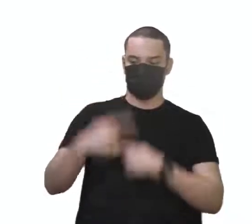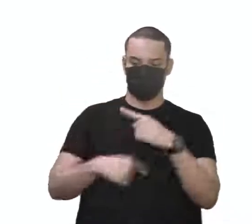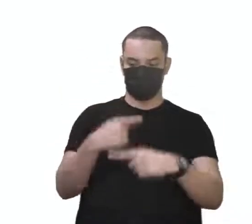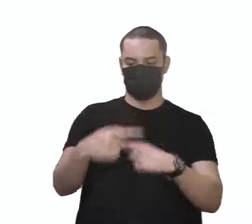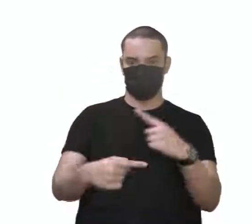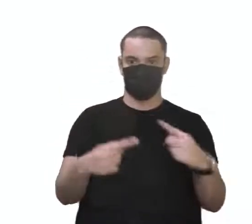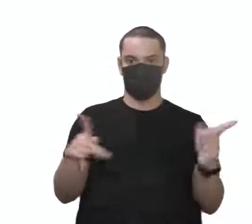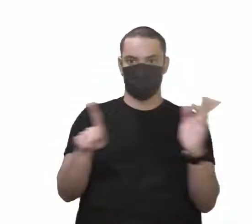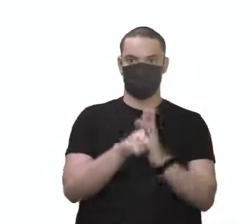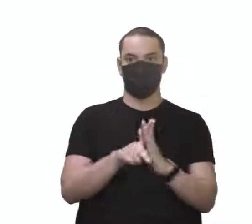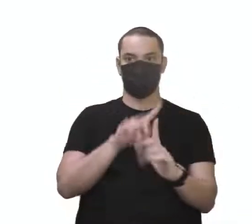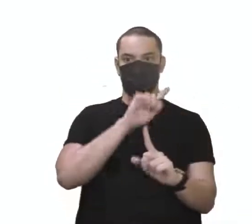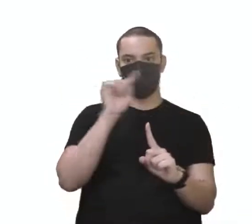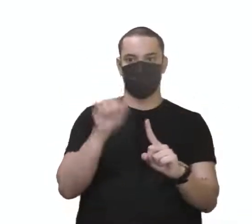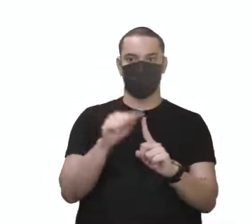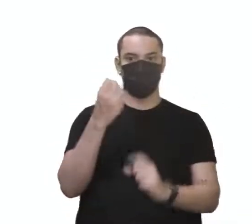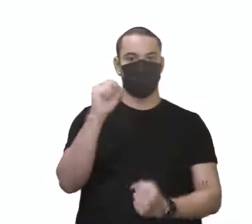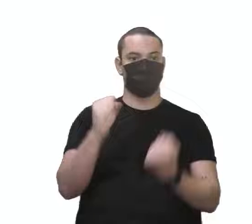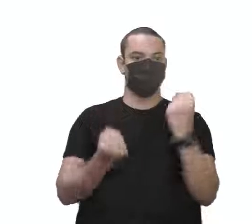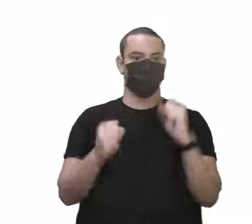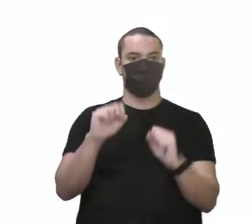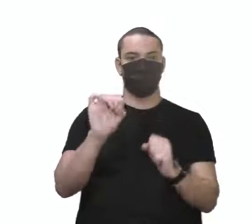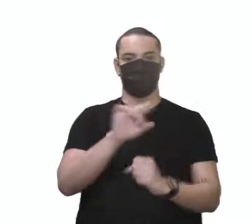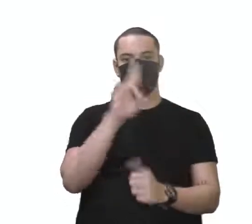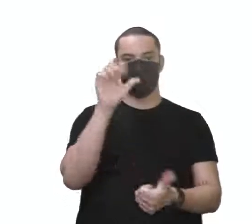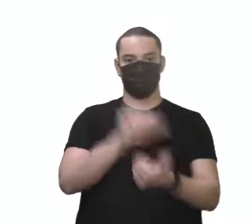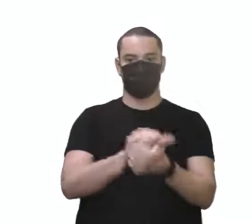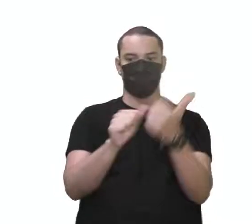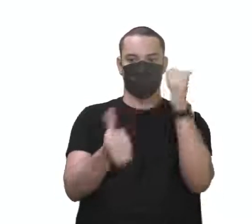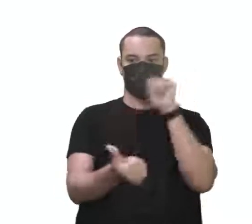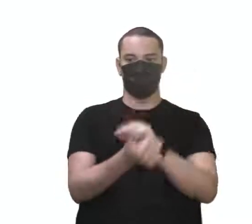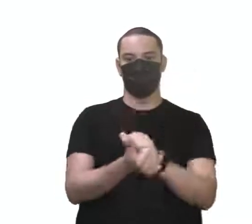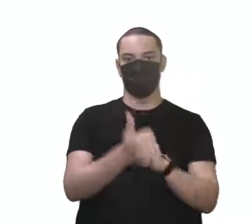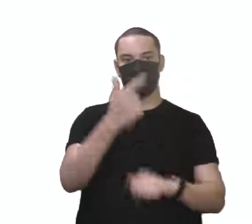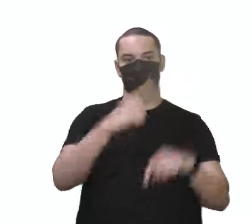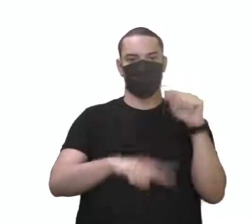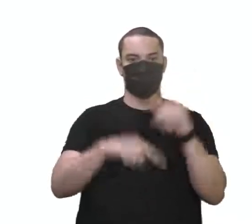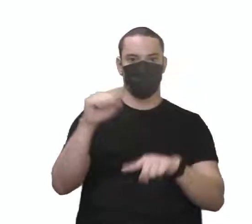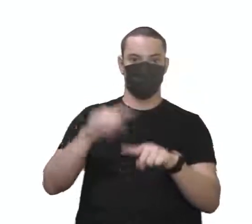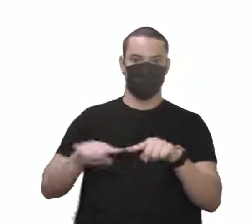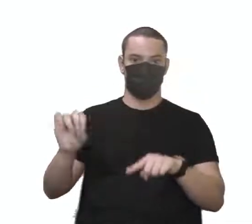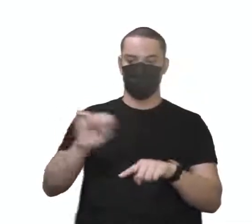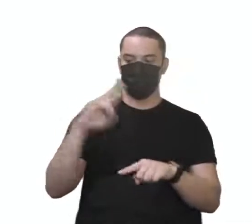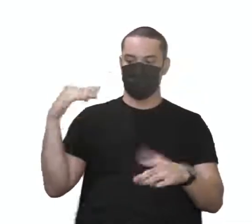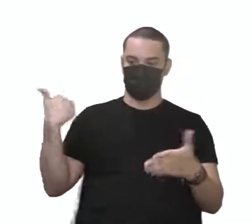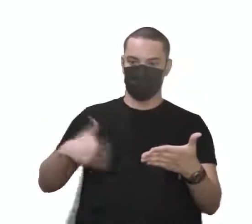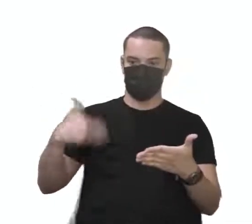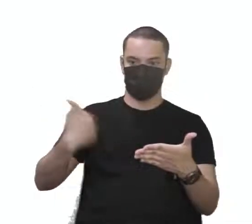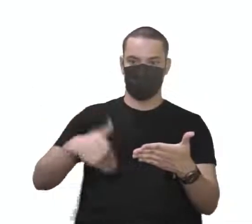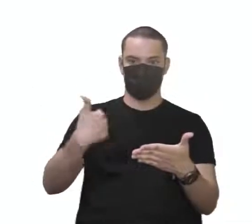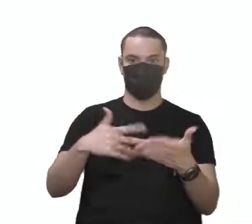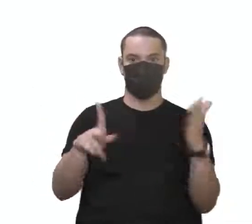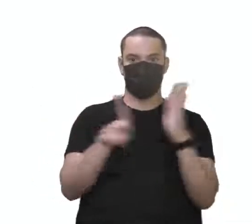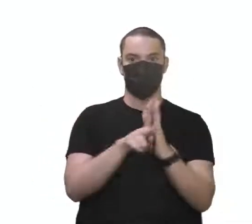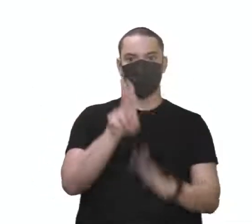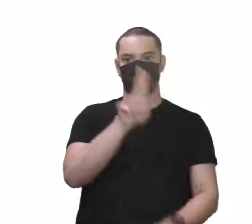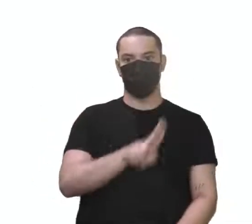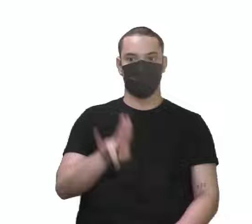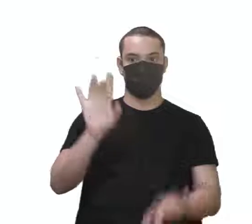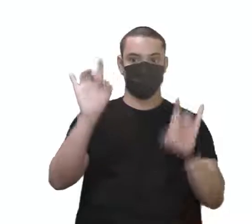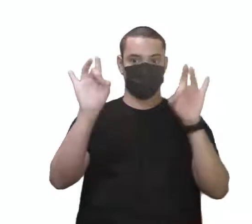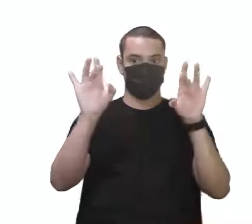derivados para fabricar ou modificar produtos ou processos para a